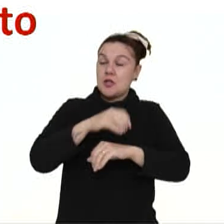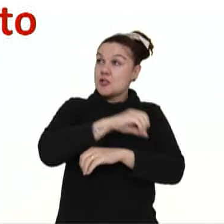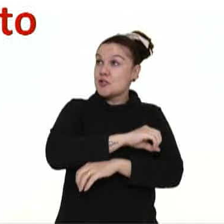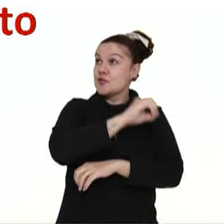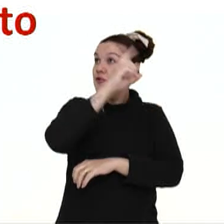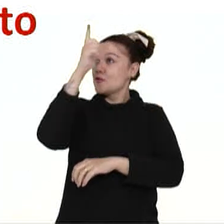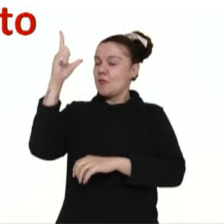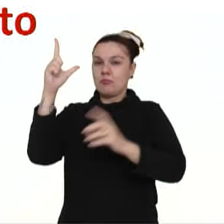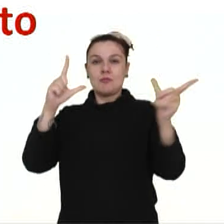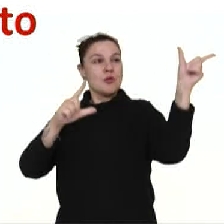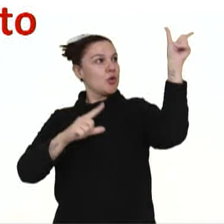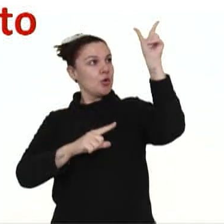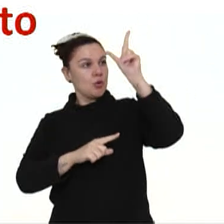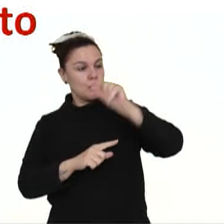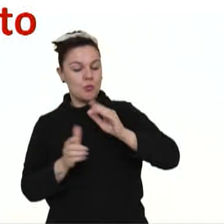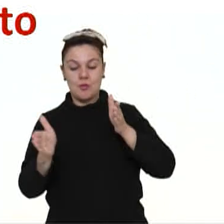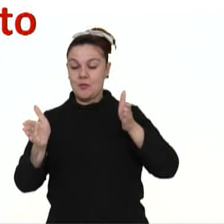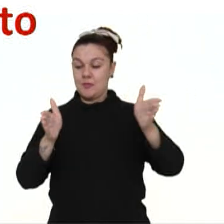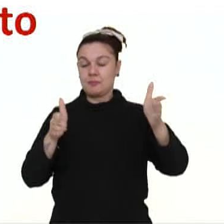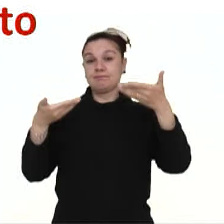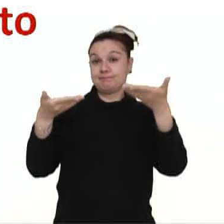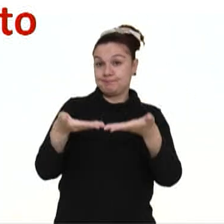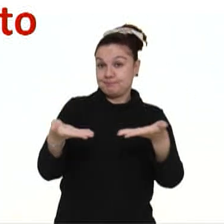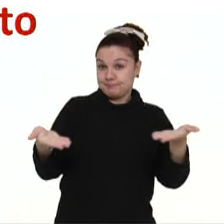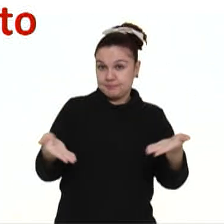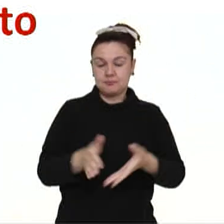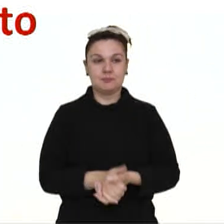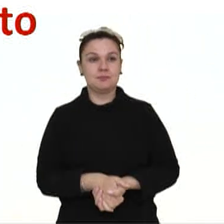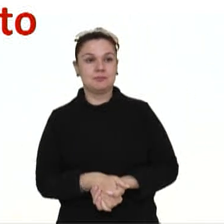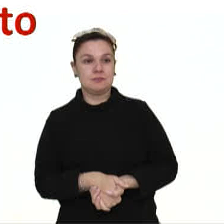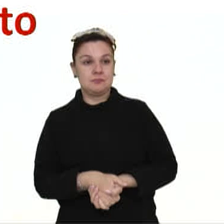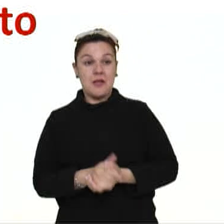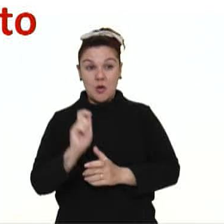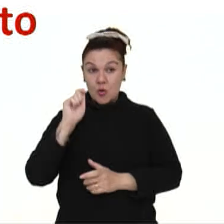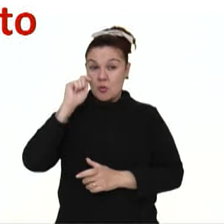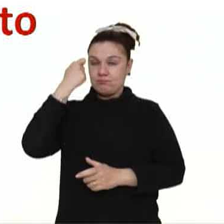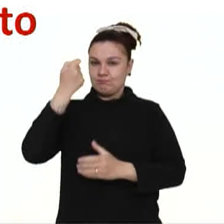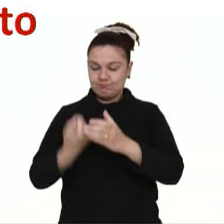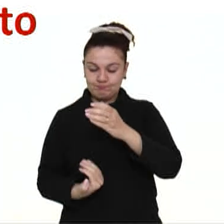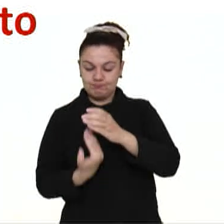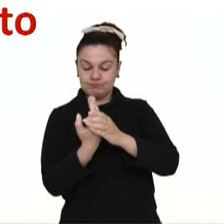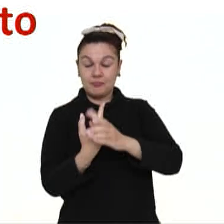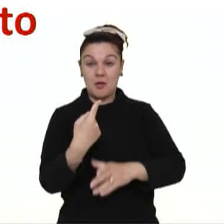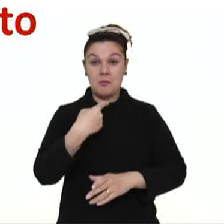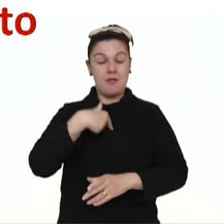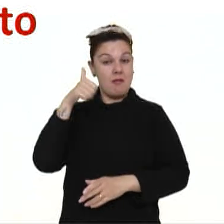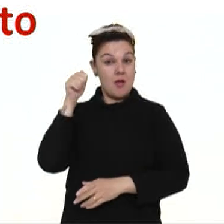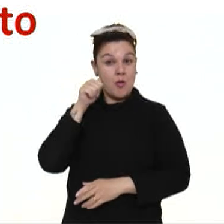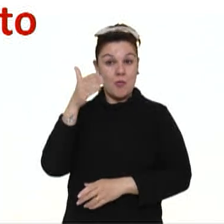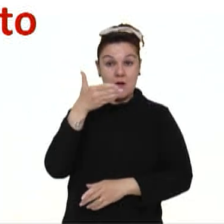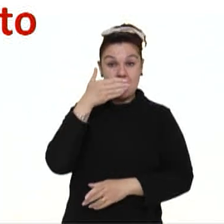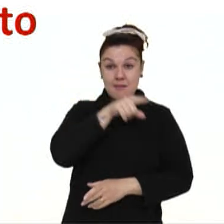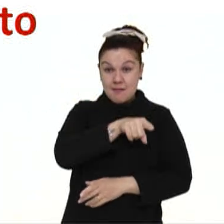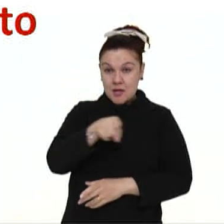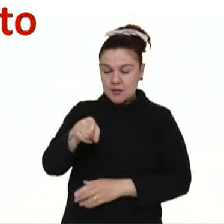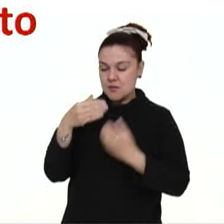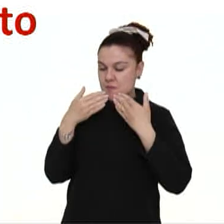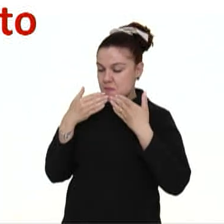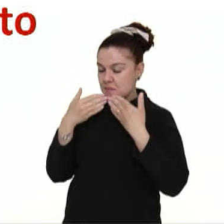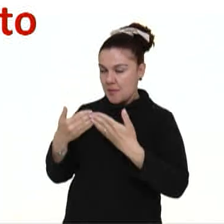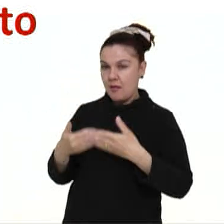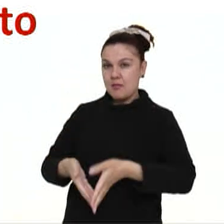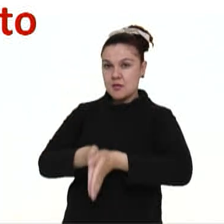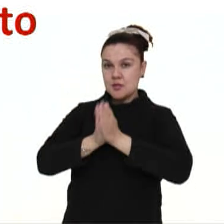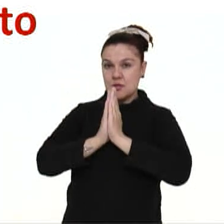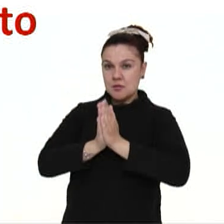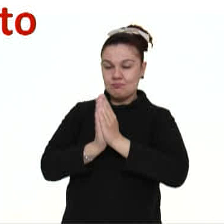luas marcantes de um tempo que aqui está. O banzo renasce em mim, e a mulher da aldeia pede e clama